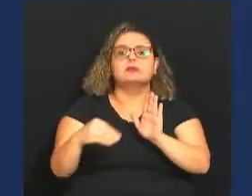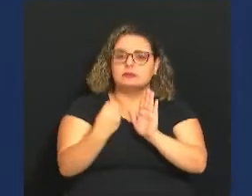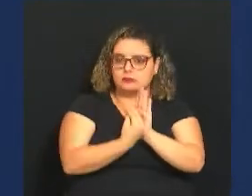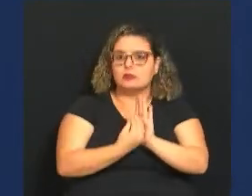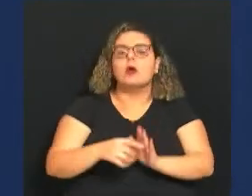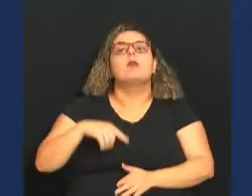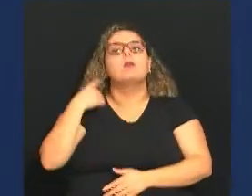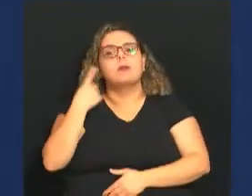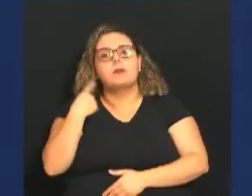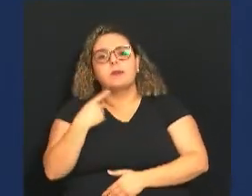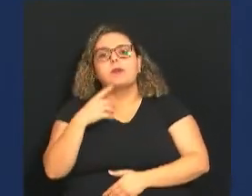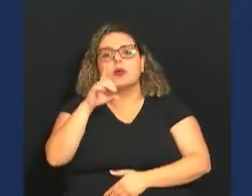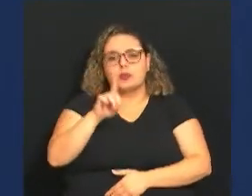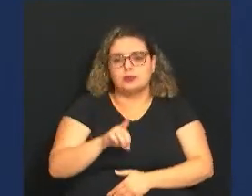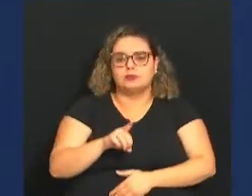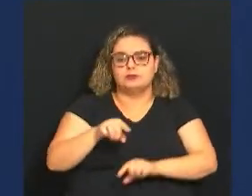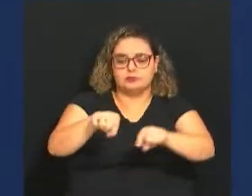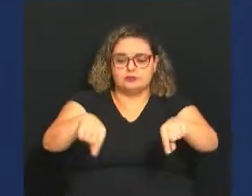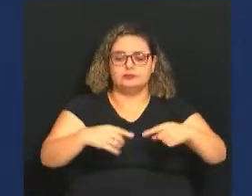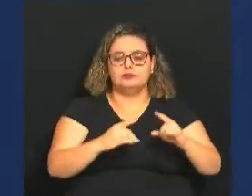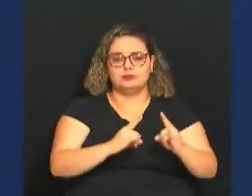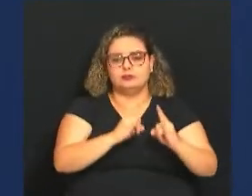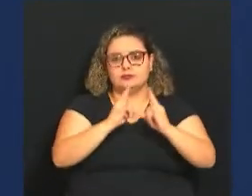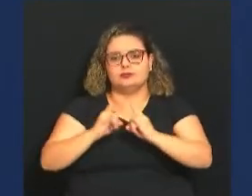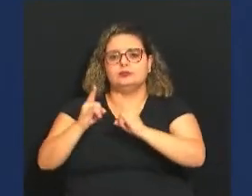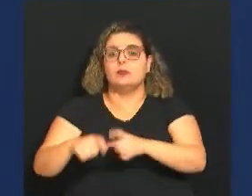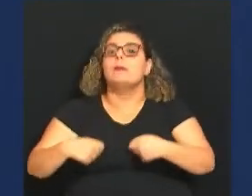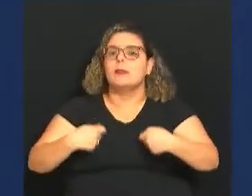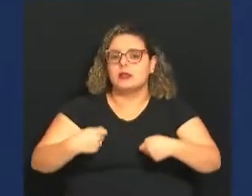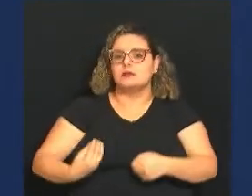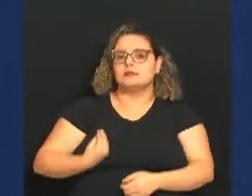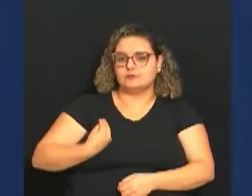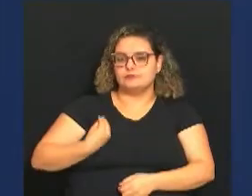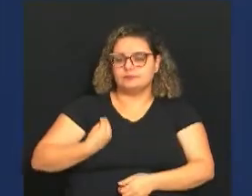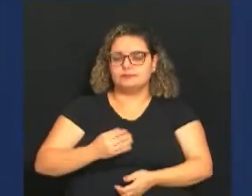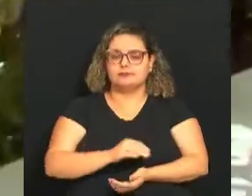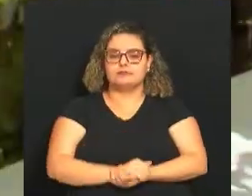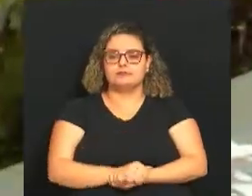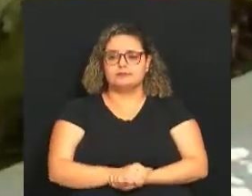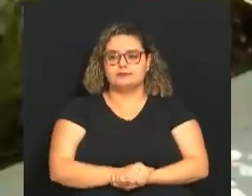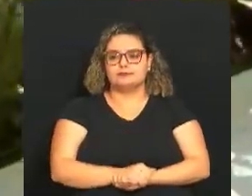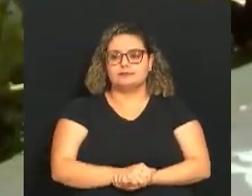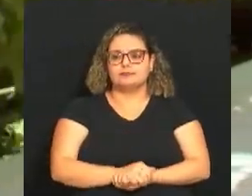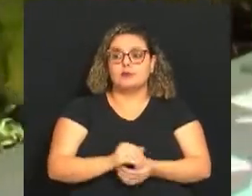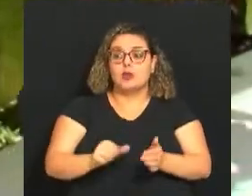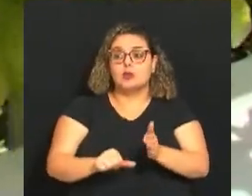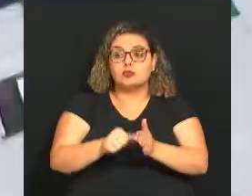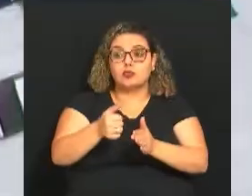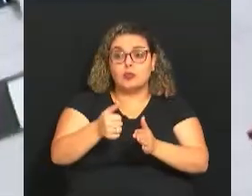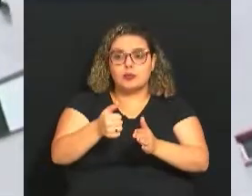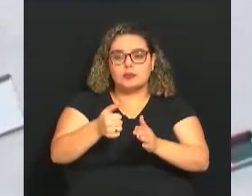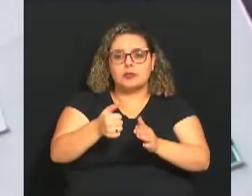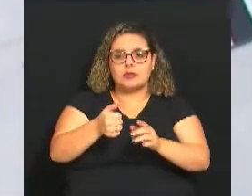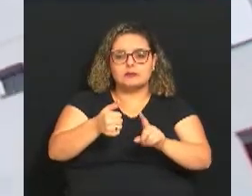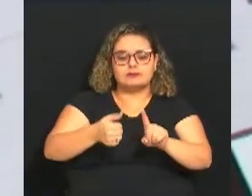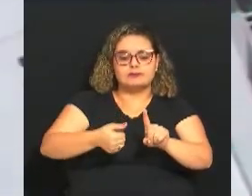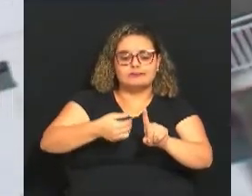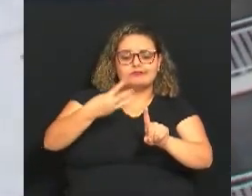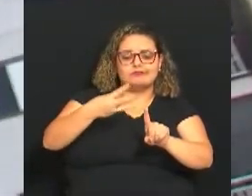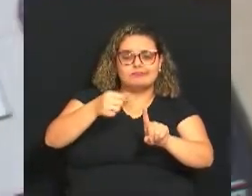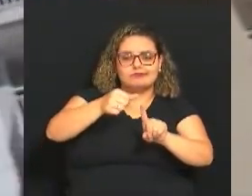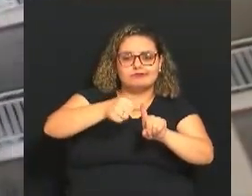em direito condominial deve estar presente. O primeiro trimestre do ano é uma das épocas